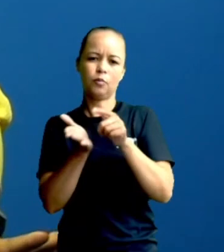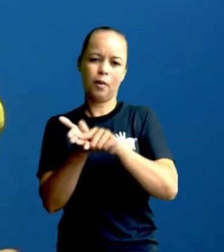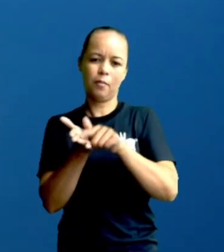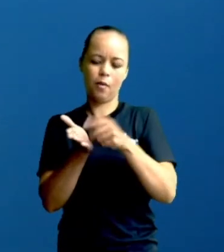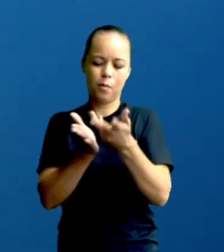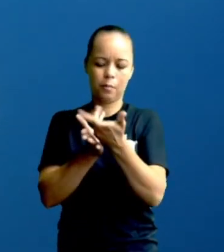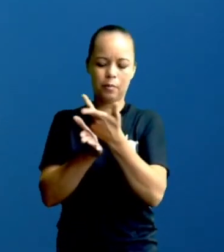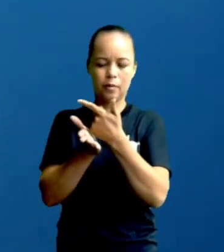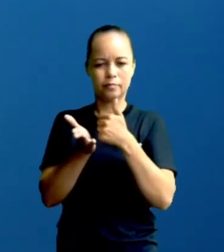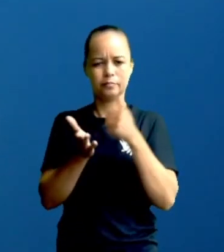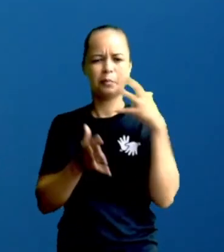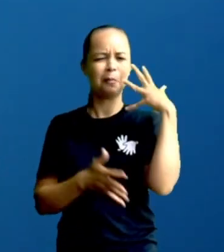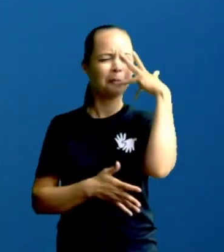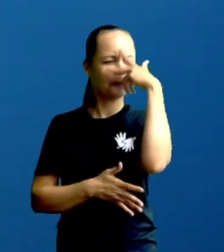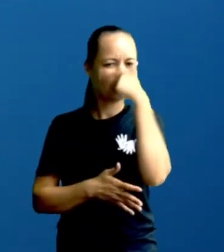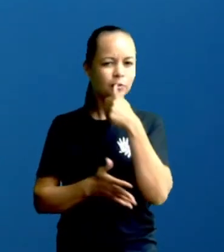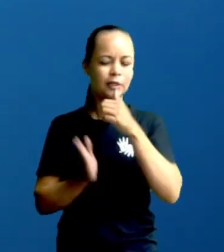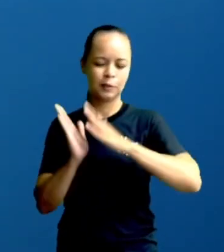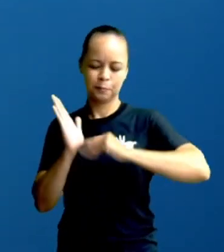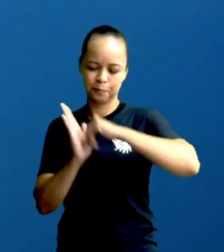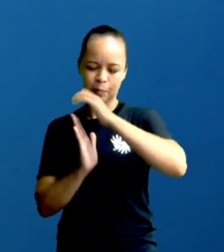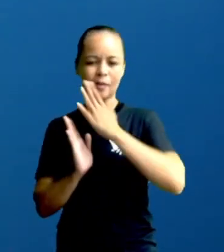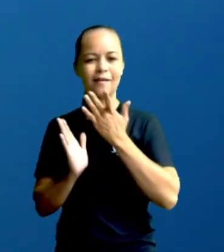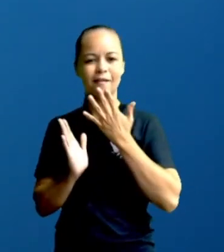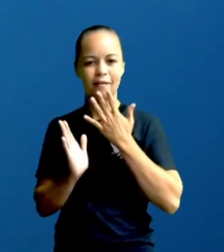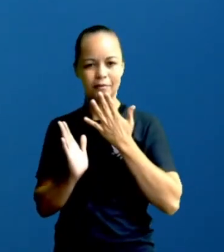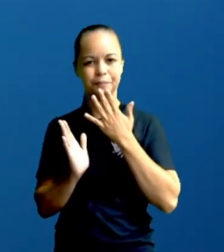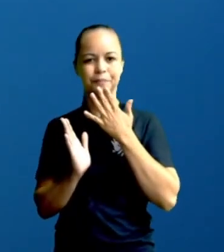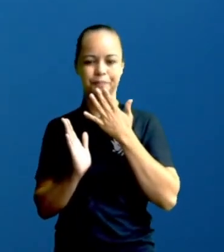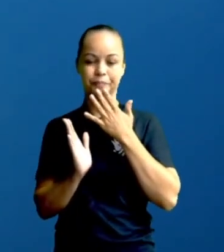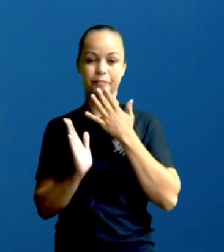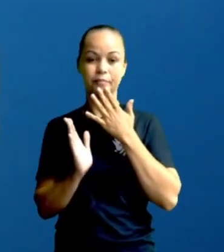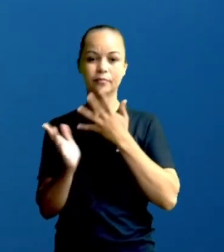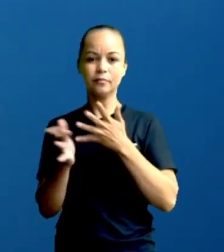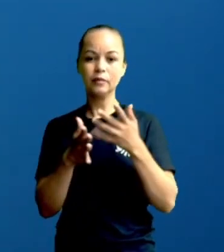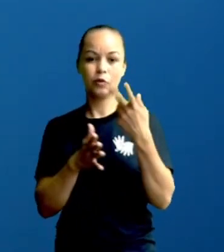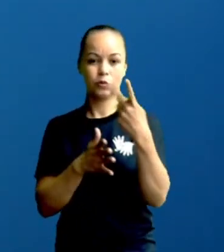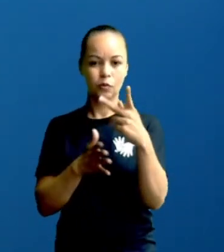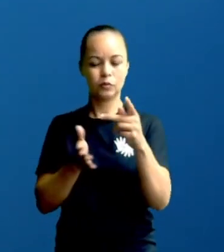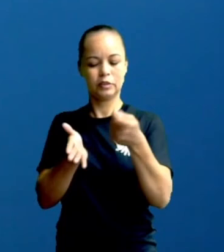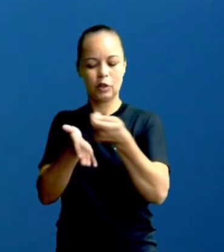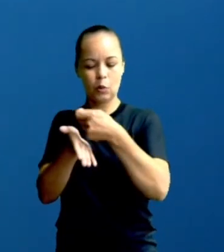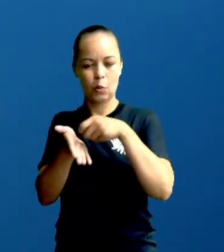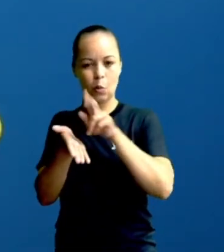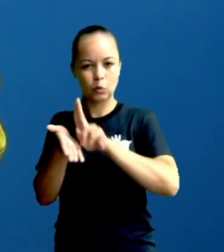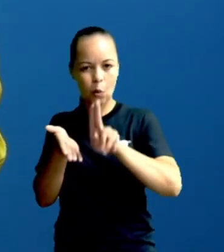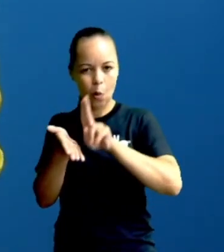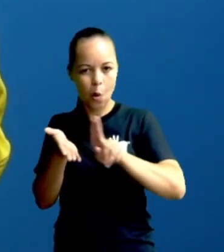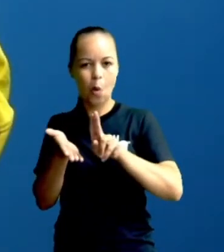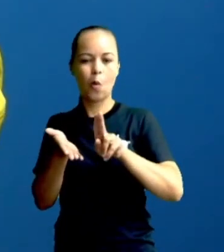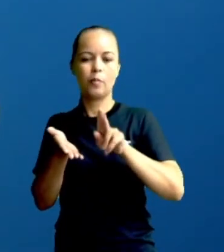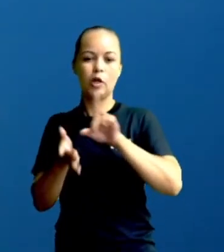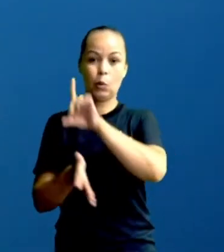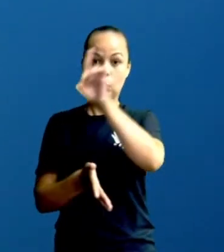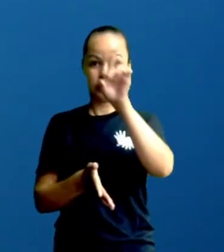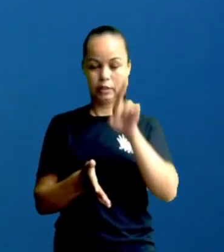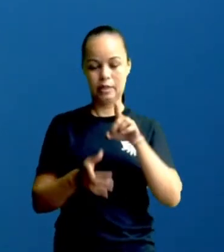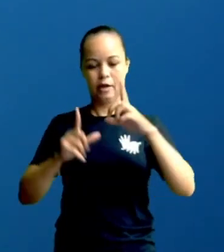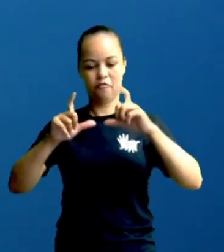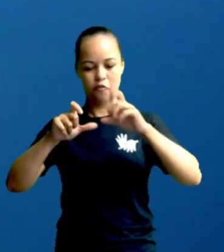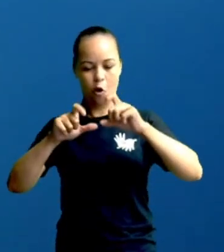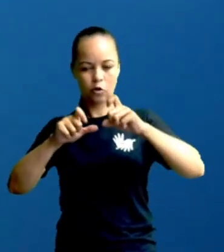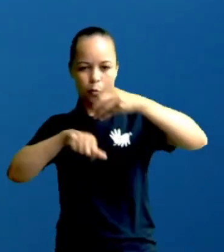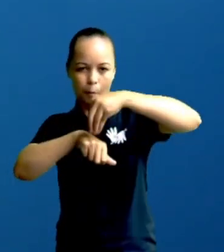papel. Faz bem bonito, bem colorido, certo? Coloque o seu nome e a data, tire foto e mande para a